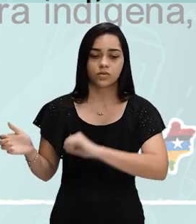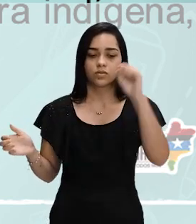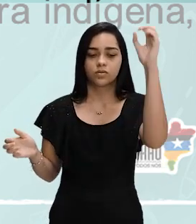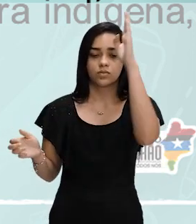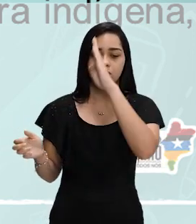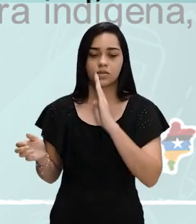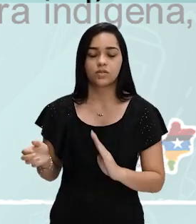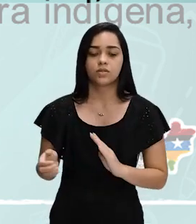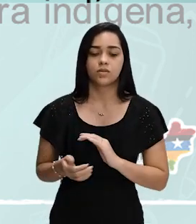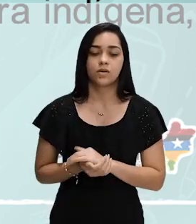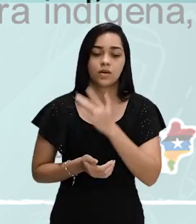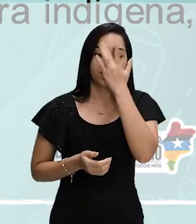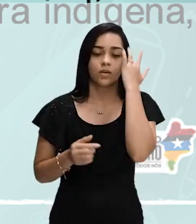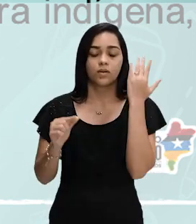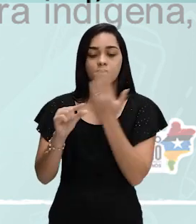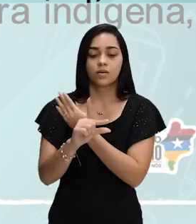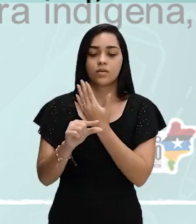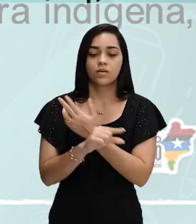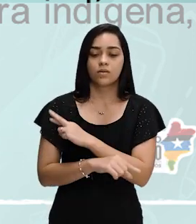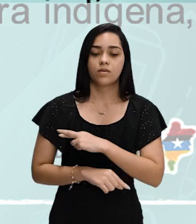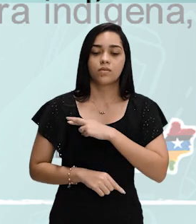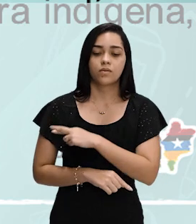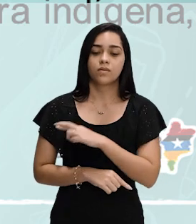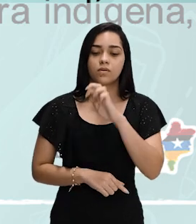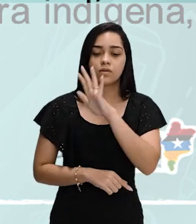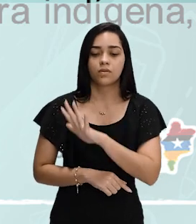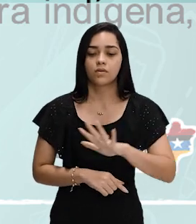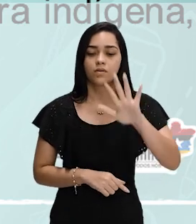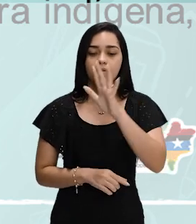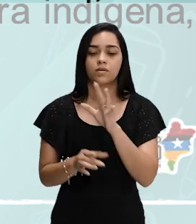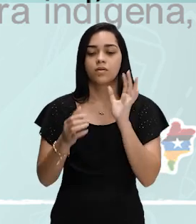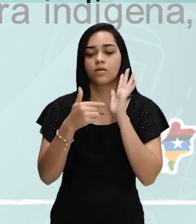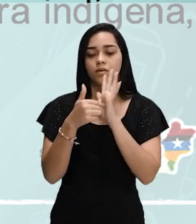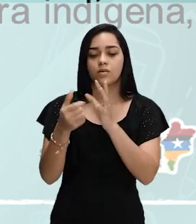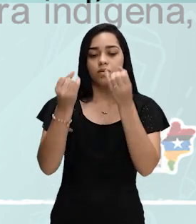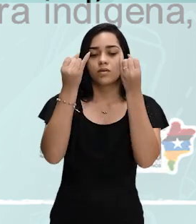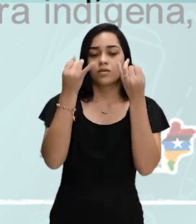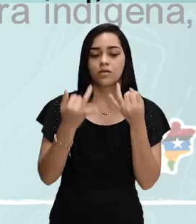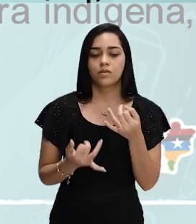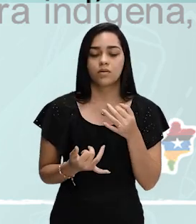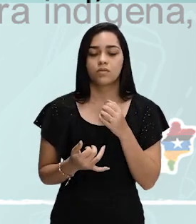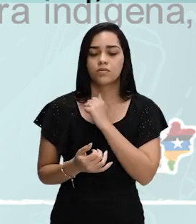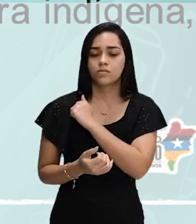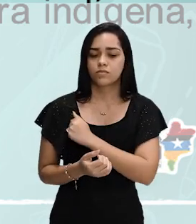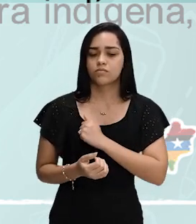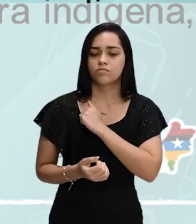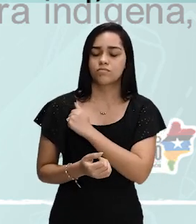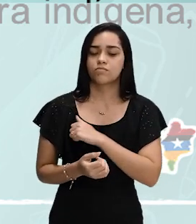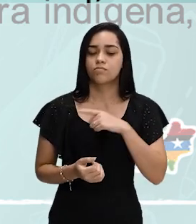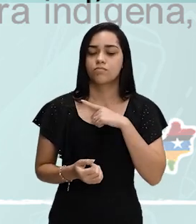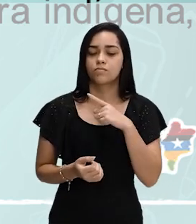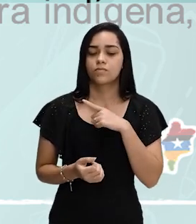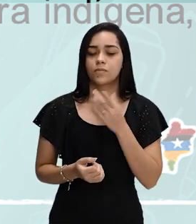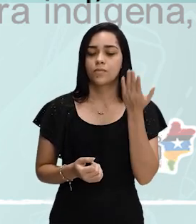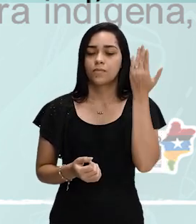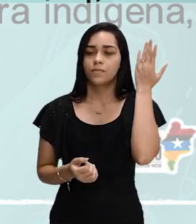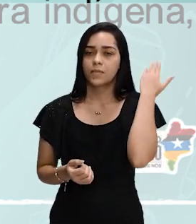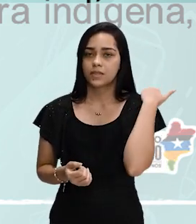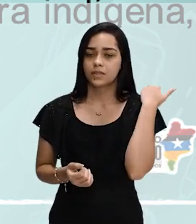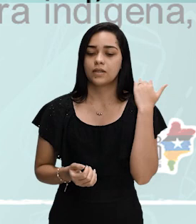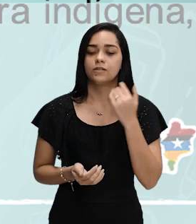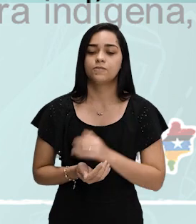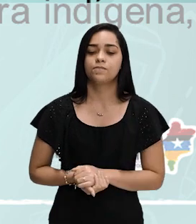herói nacional, enquanto os autores românticos da Europa retratavam o saudosismo através de menções à